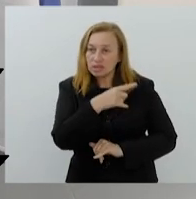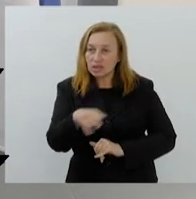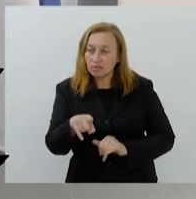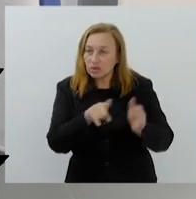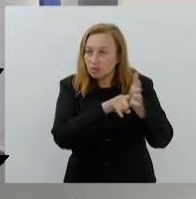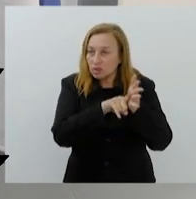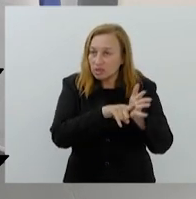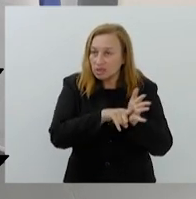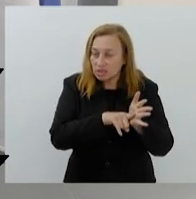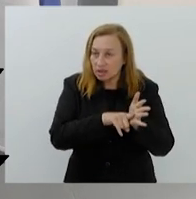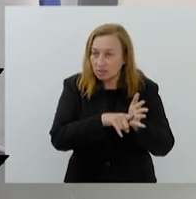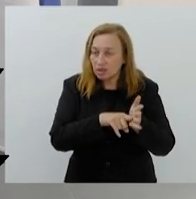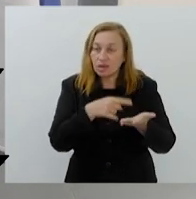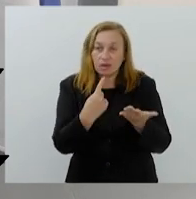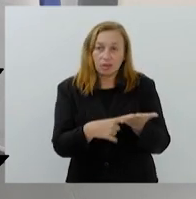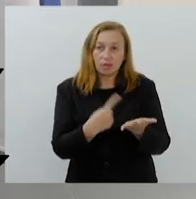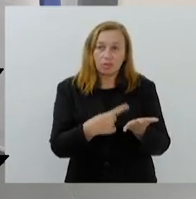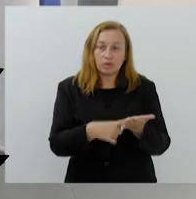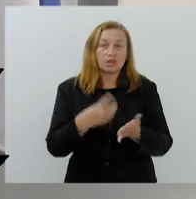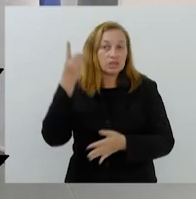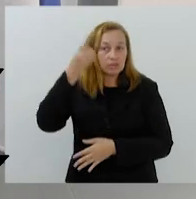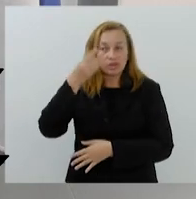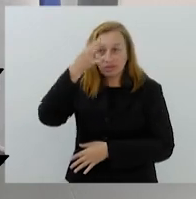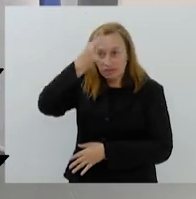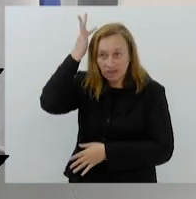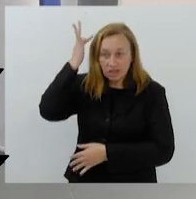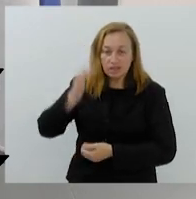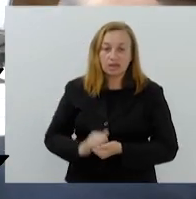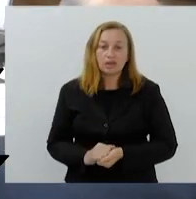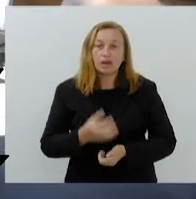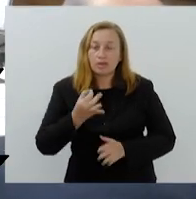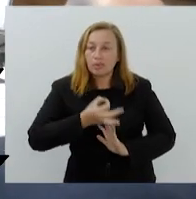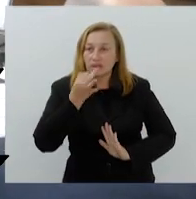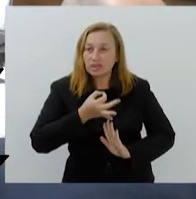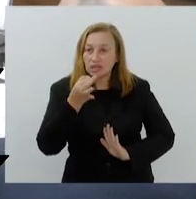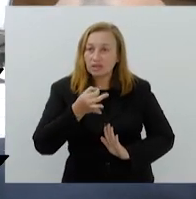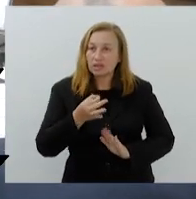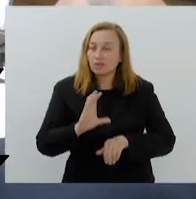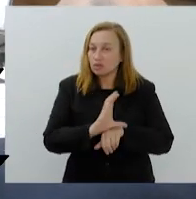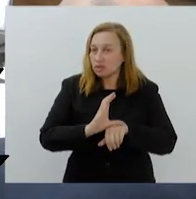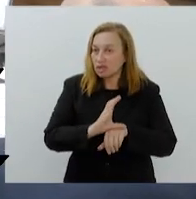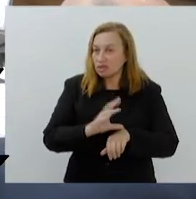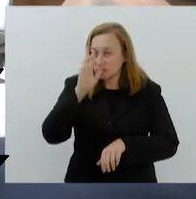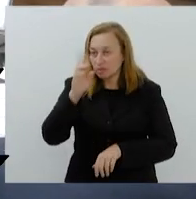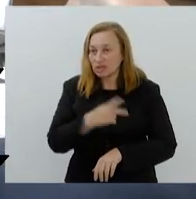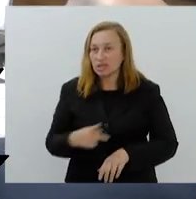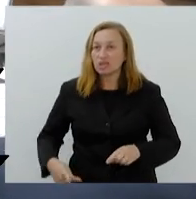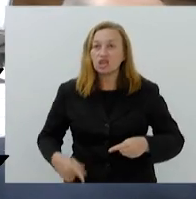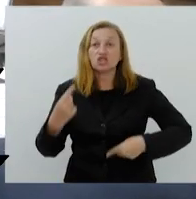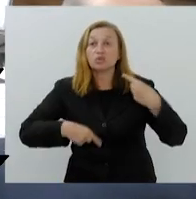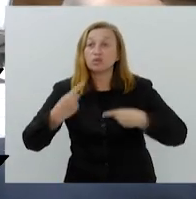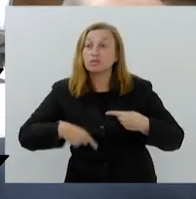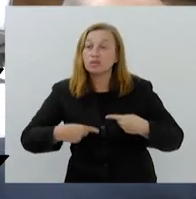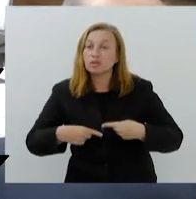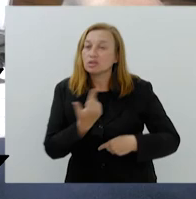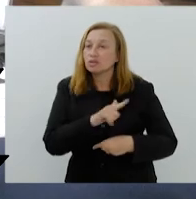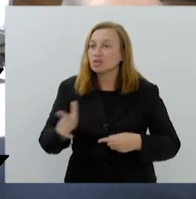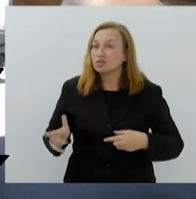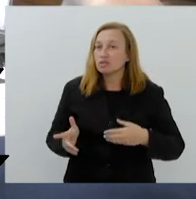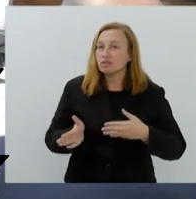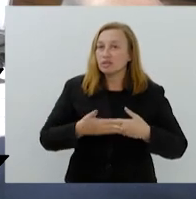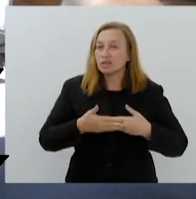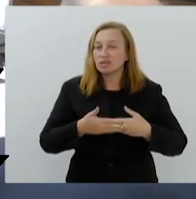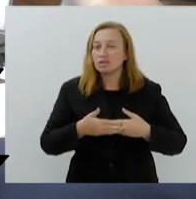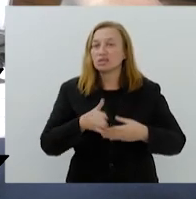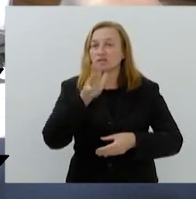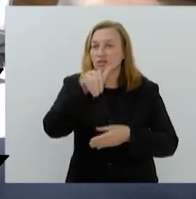agendado. Para parecer, deputado Fred Pacheco. Parecer, presidente, pela constitucionalidade. Em discussão. Não havendo quem queira